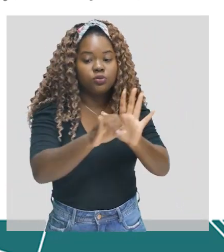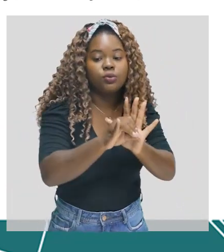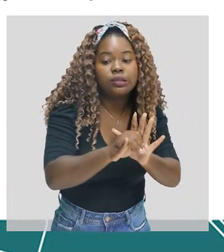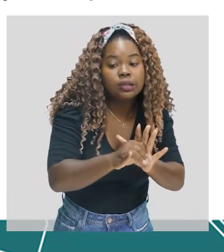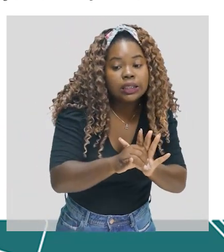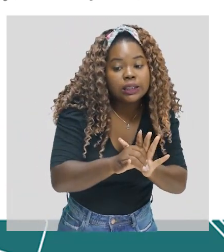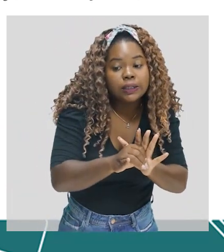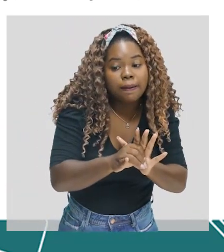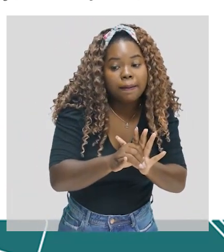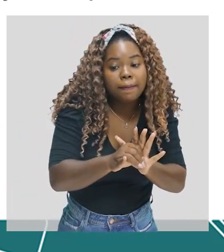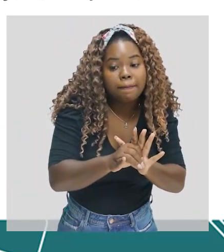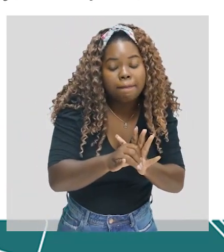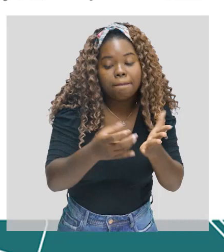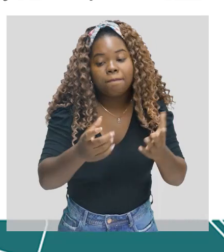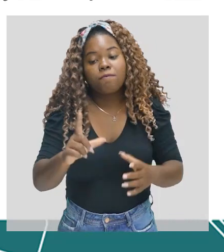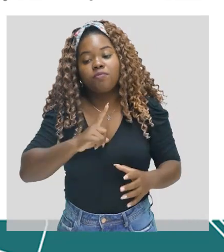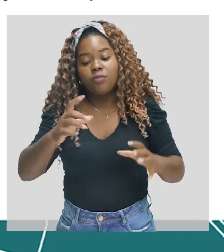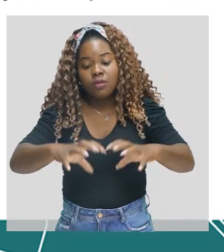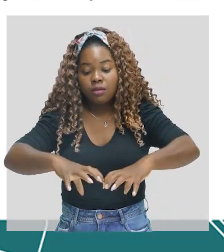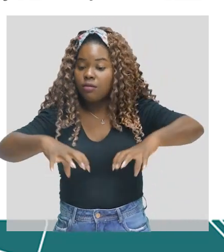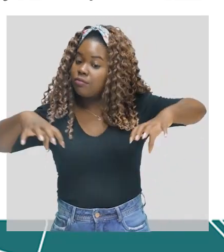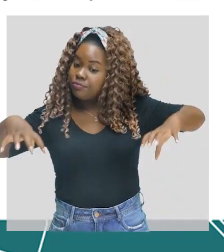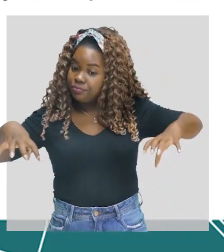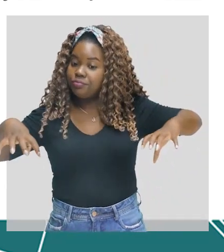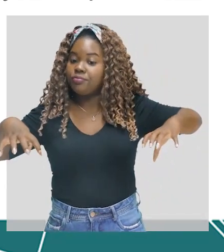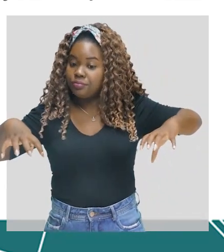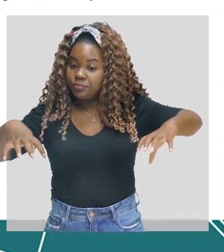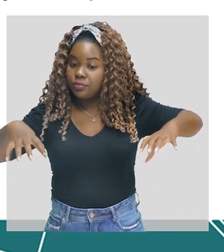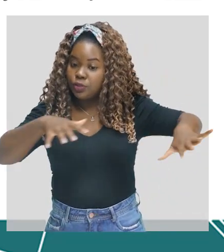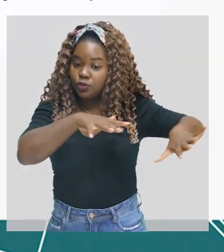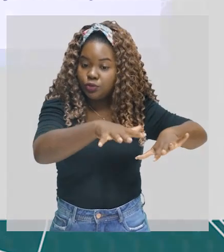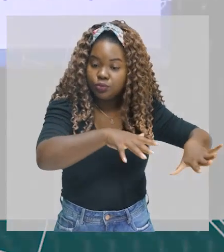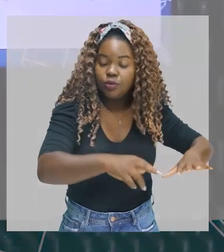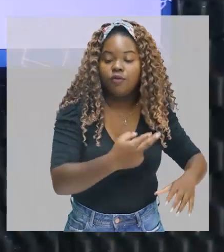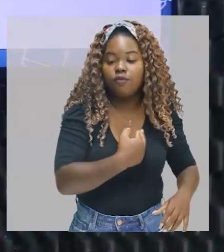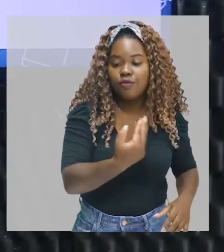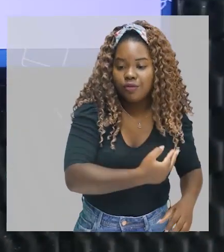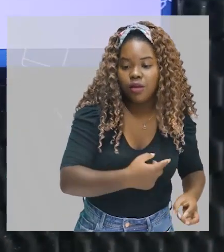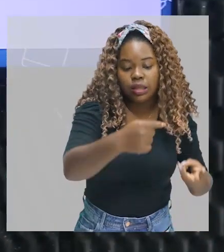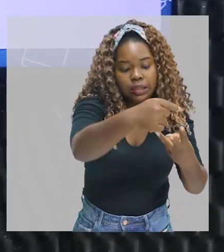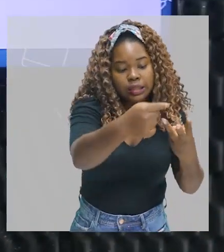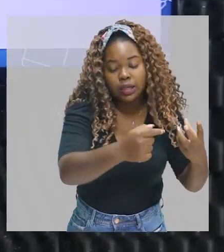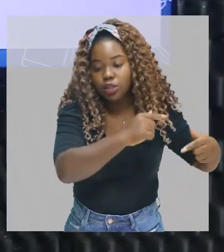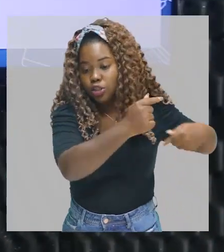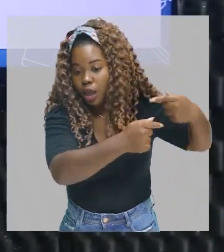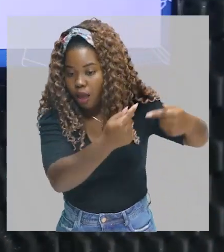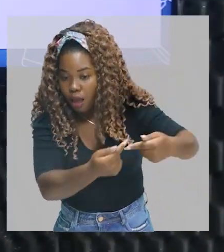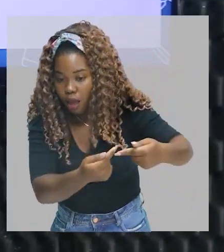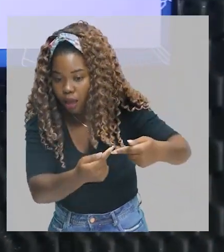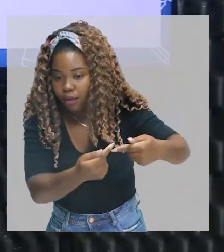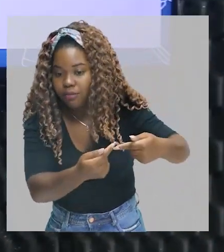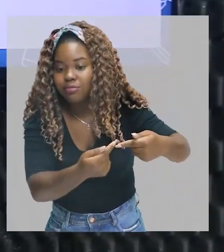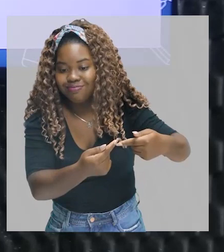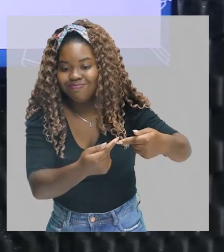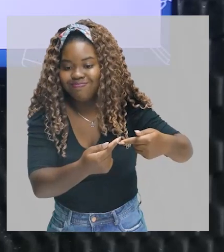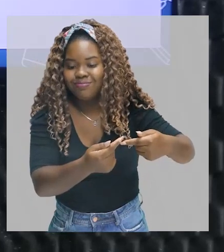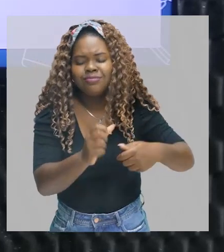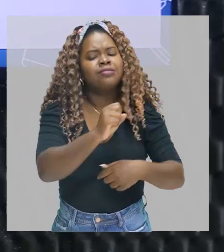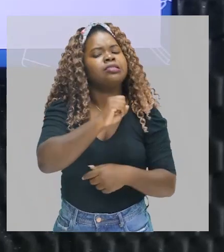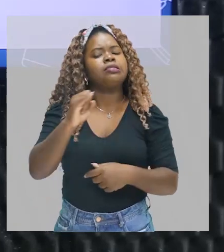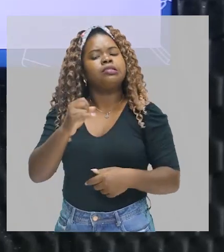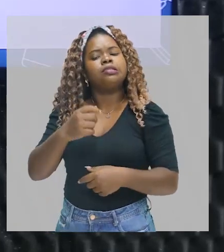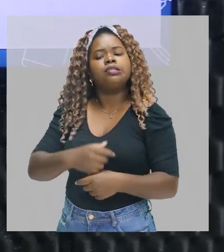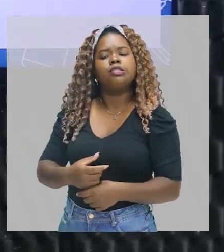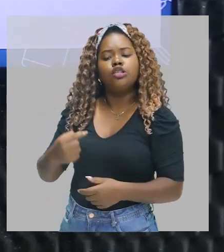que entra essa divisão no movimento romântico em 3 fases. Então, assim, se eu